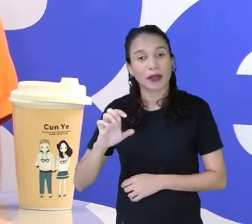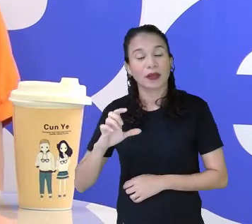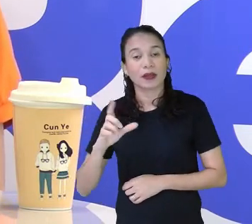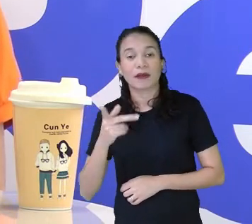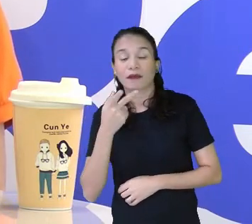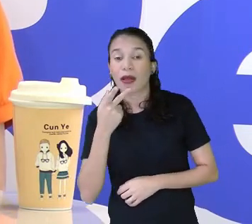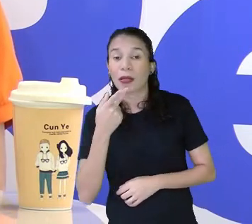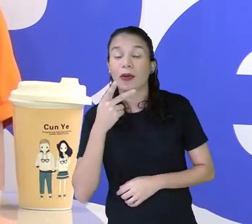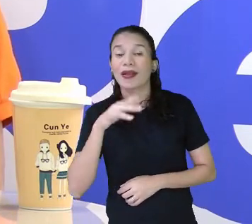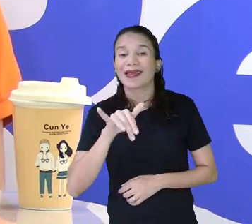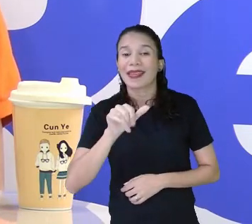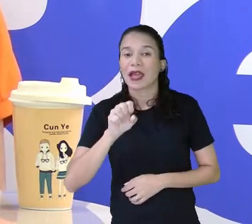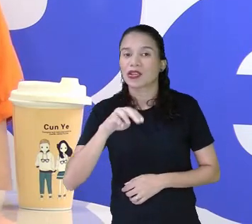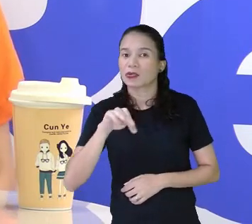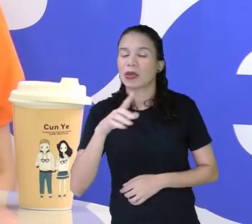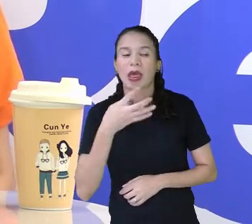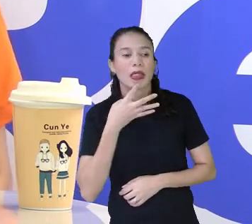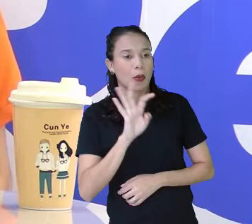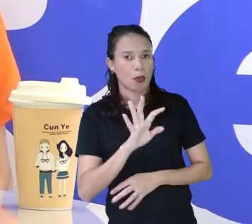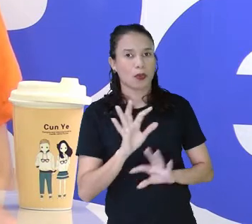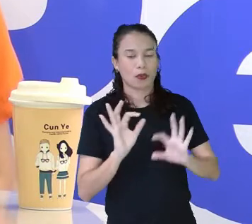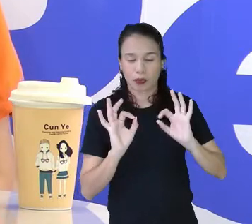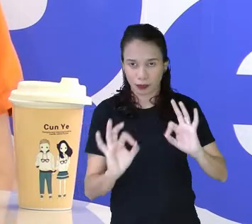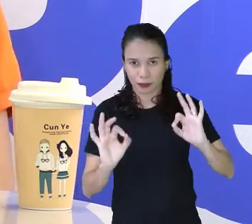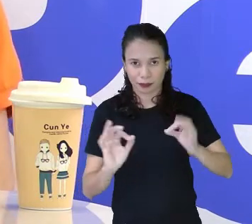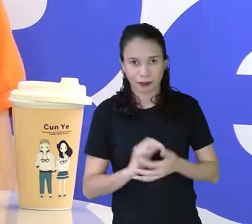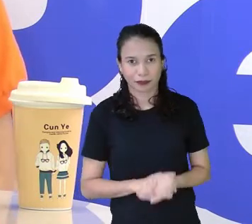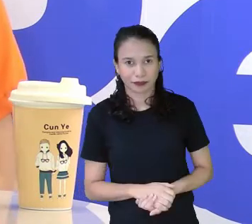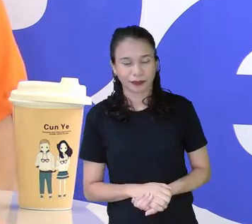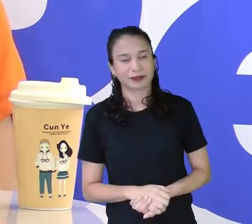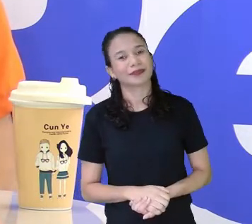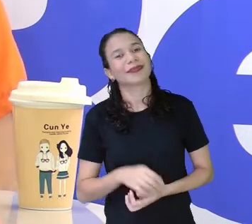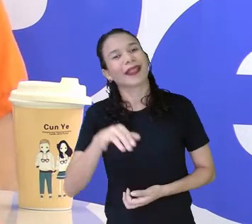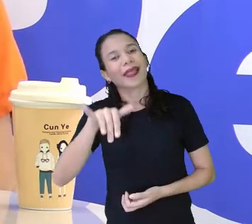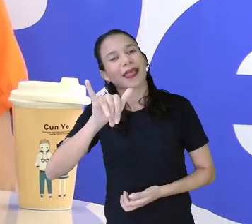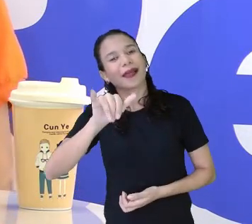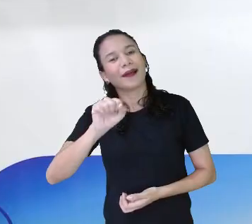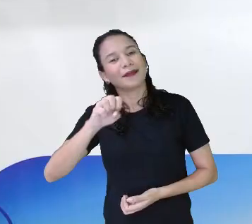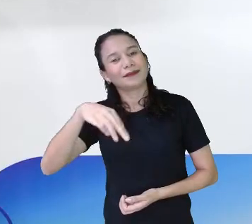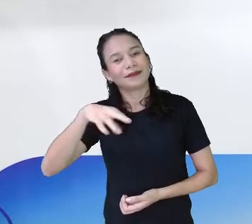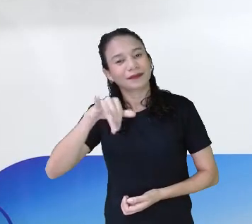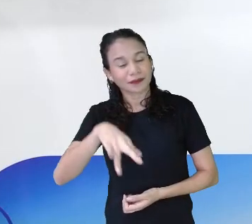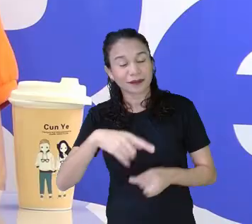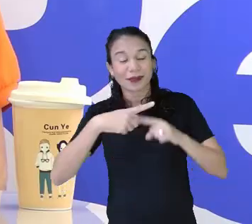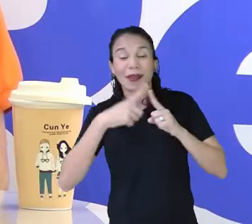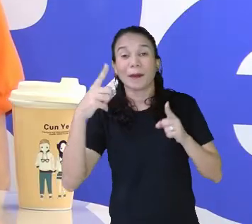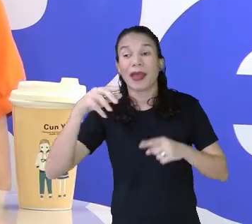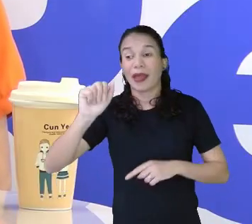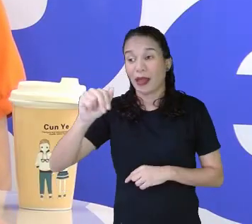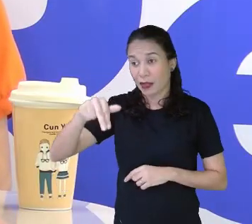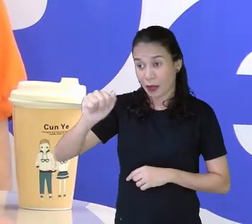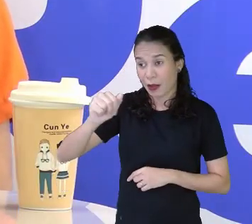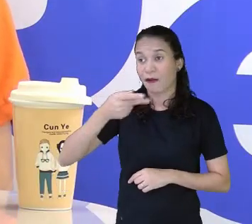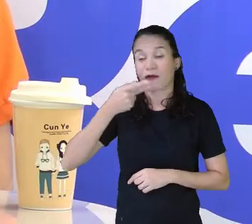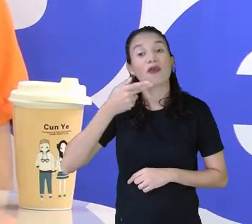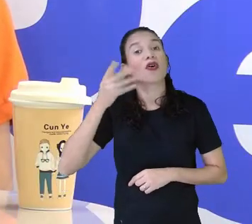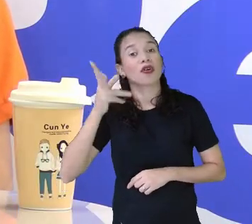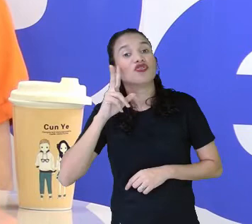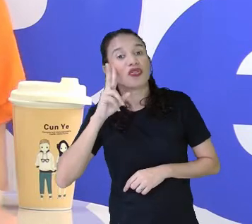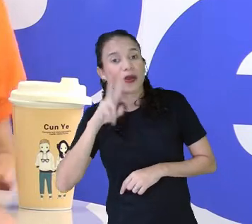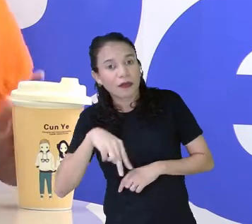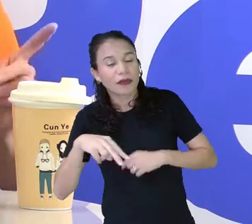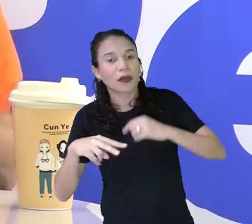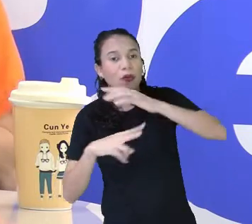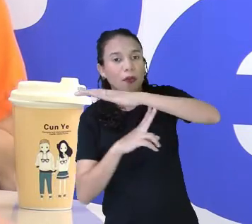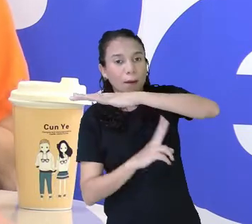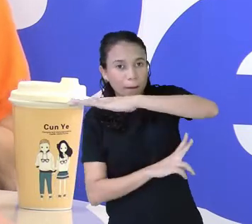disse que não conhece, viu? Yasmin. Agora, a Ana disse que já viu a ponte, eu acho, a Ponte